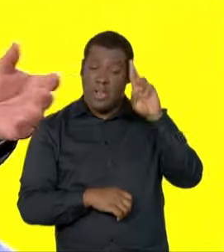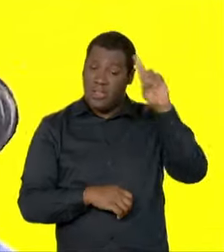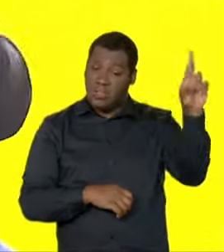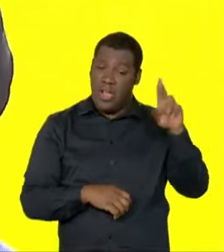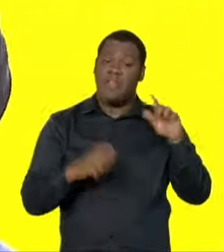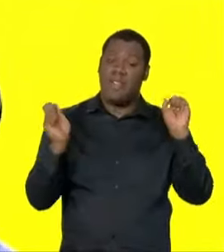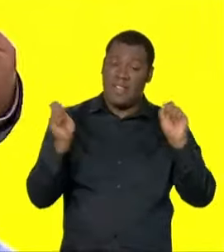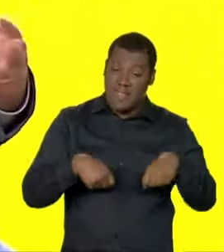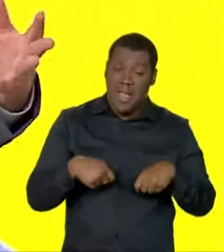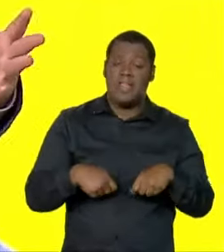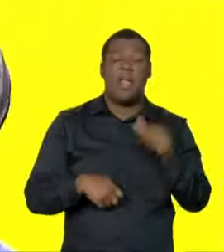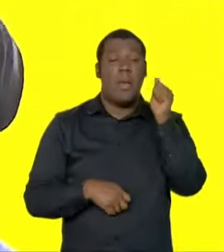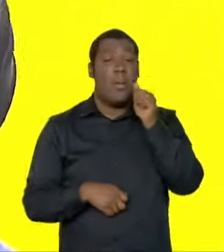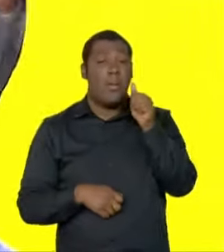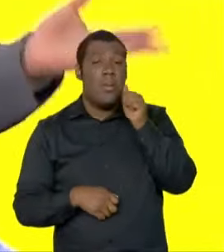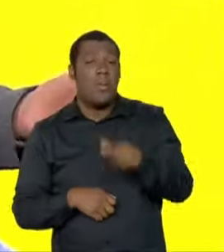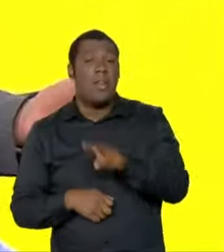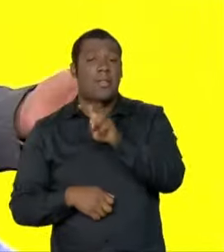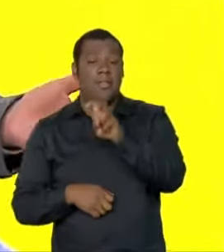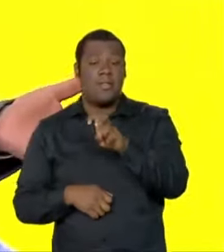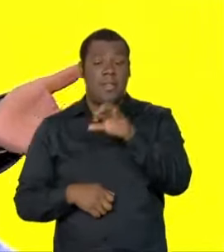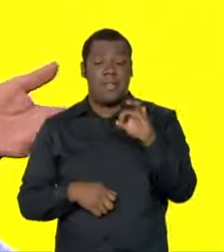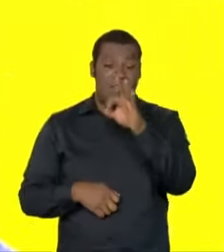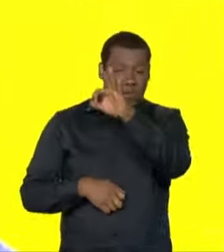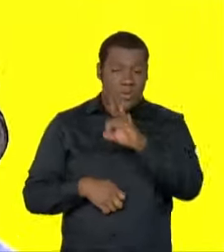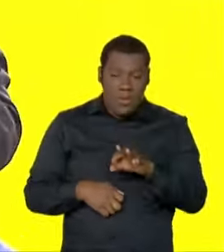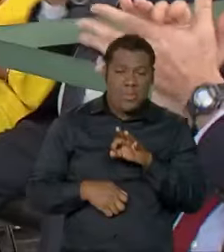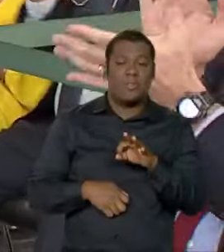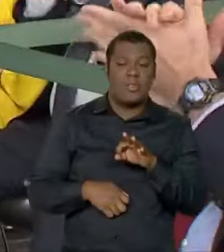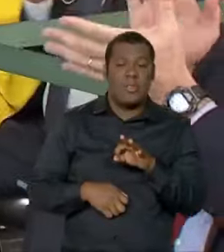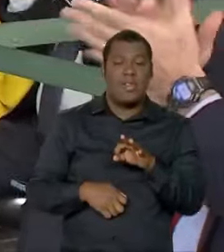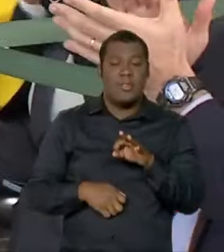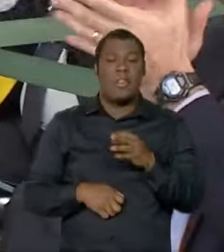50%, porque geralmente as mulheres são melhores pagadoras,